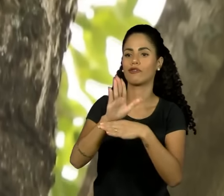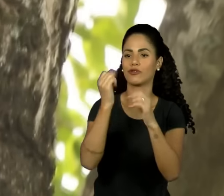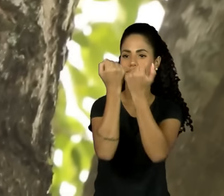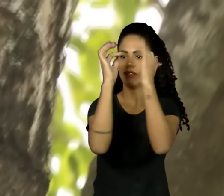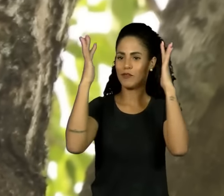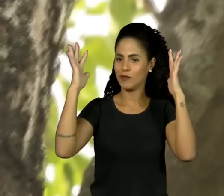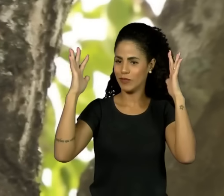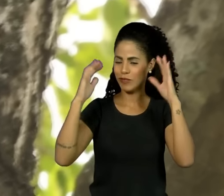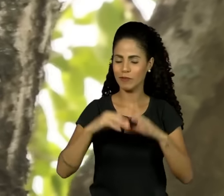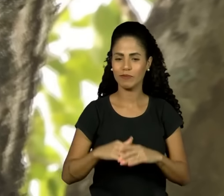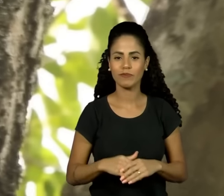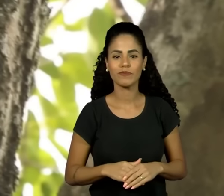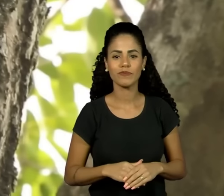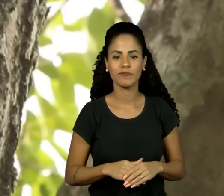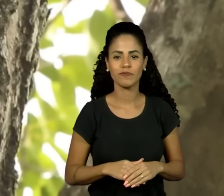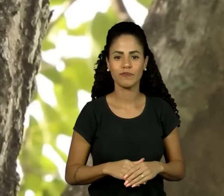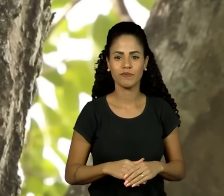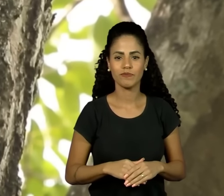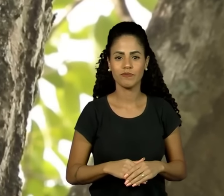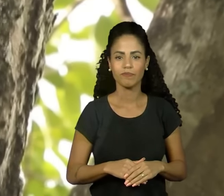humana.